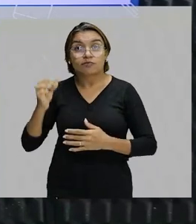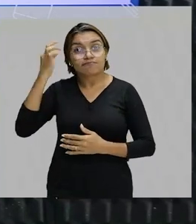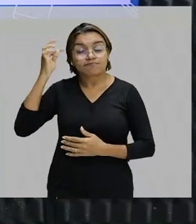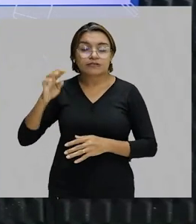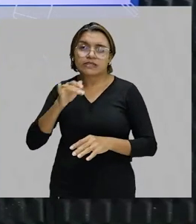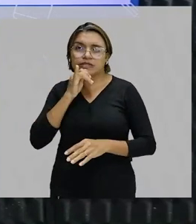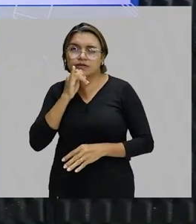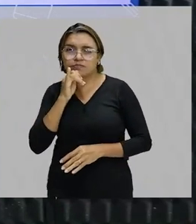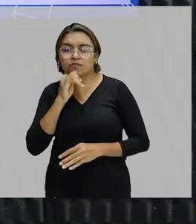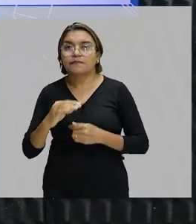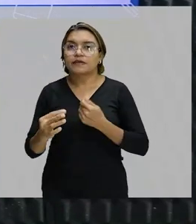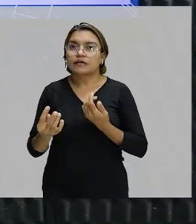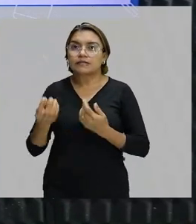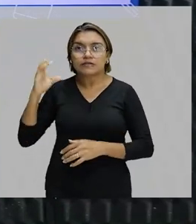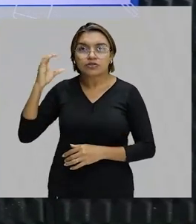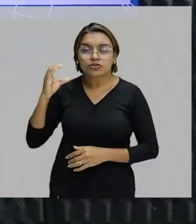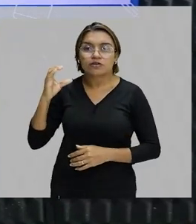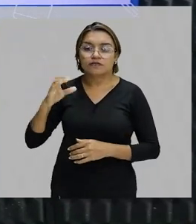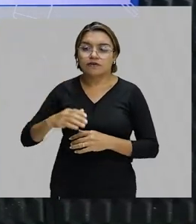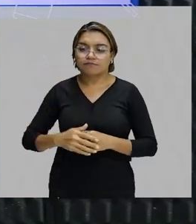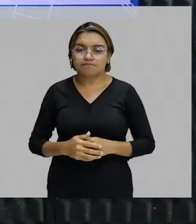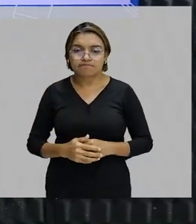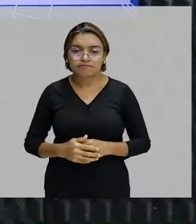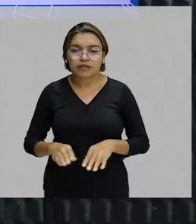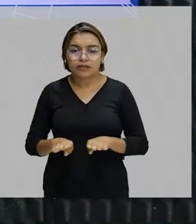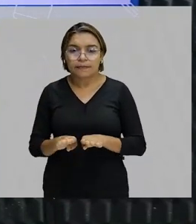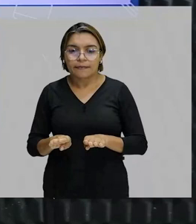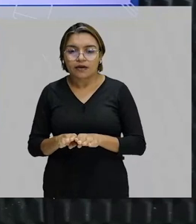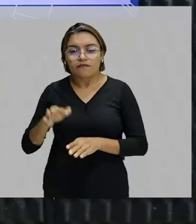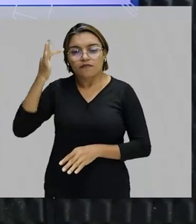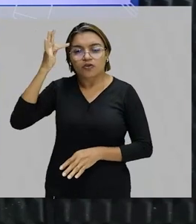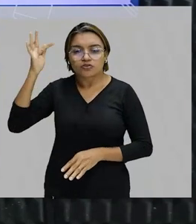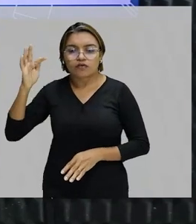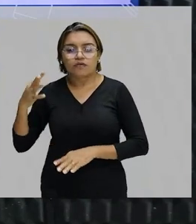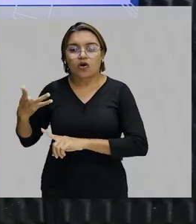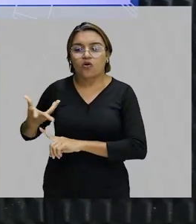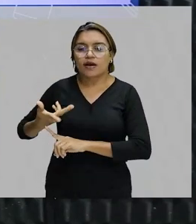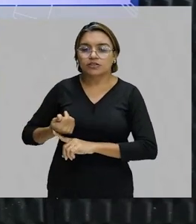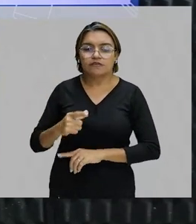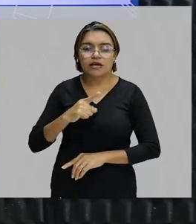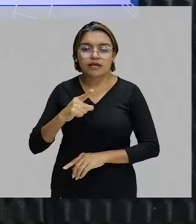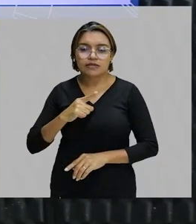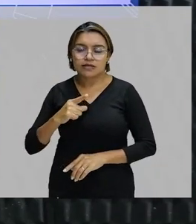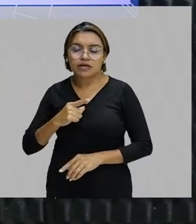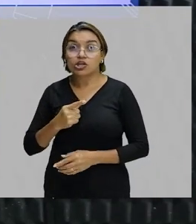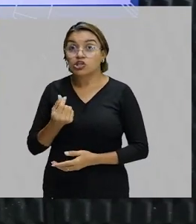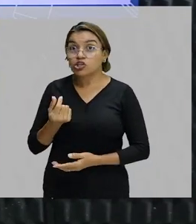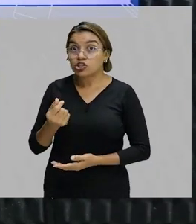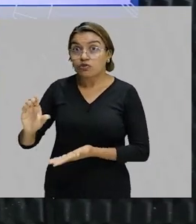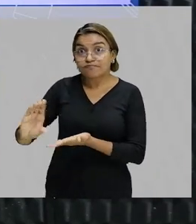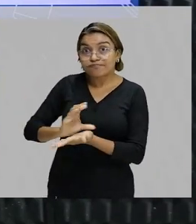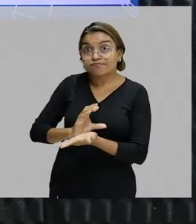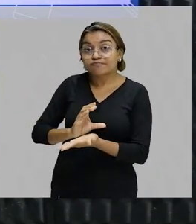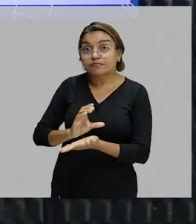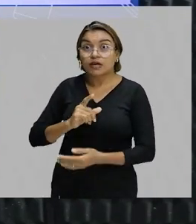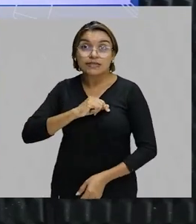ou artística o direito de receber pela reprodução daquela obra seria a 10ma regra o